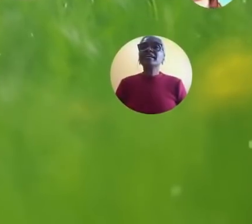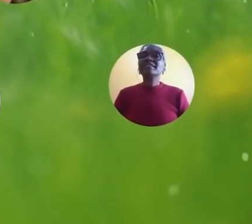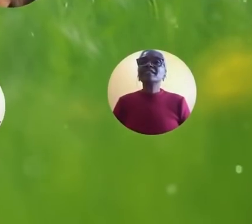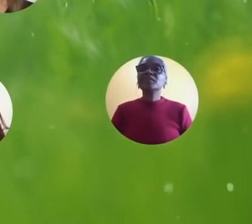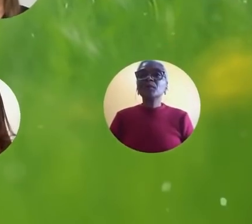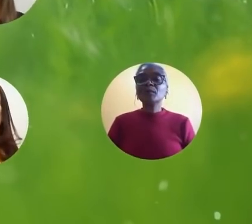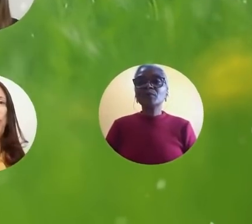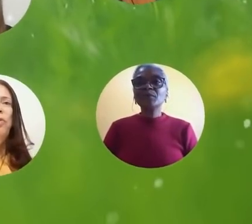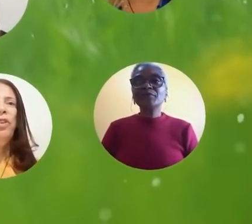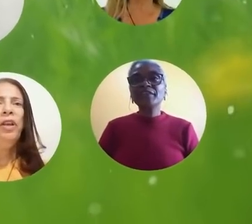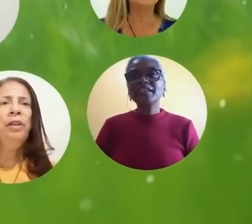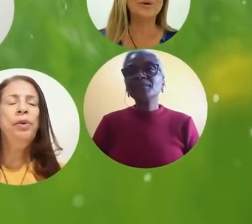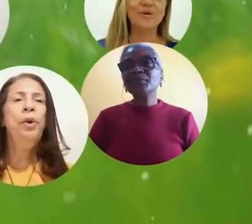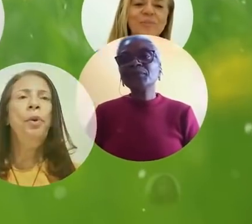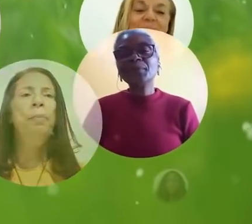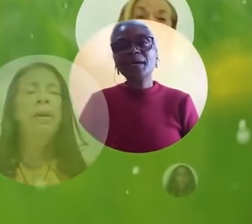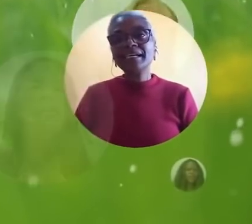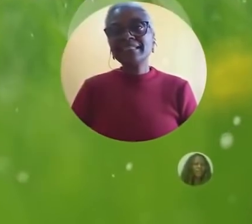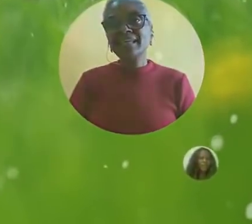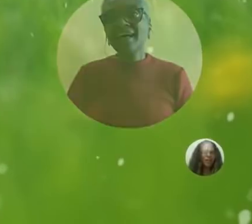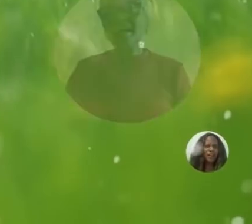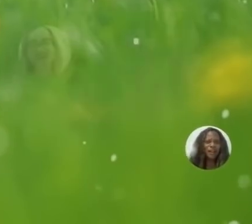Às vezes ouço o vento